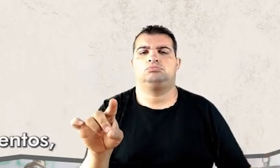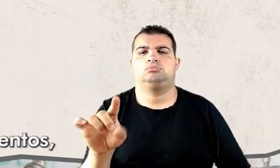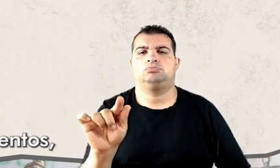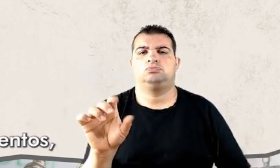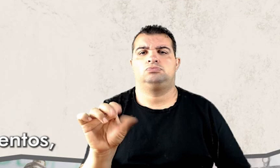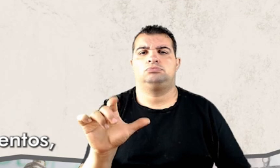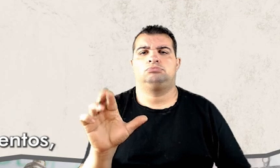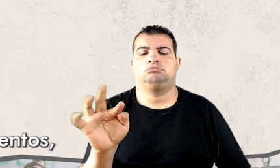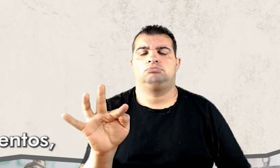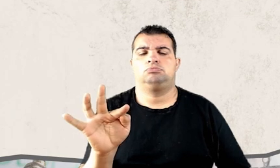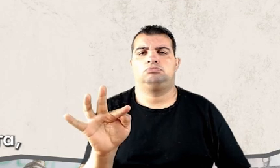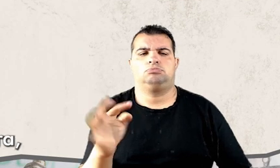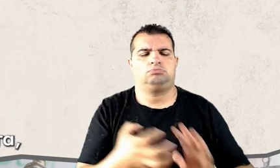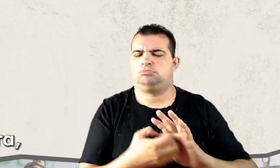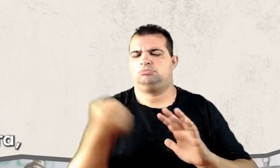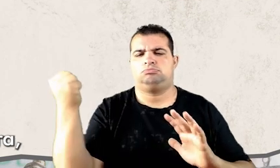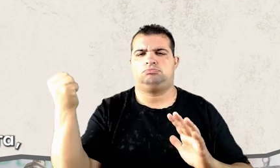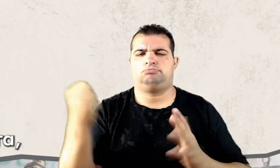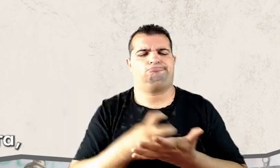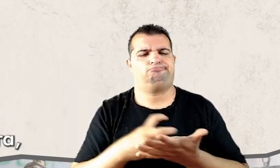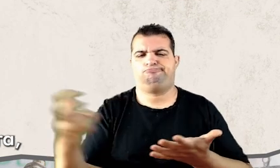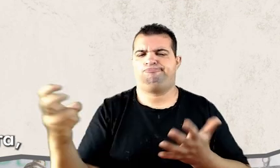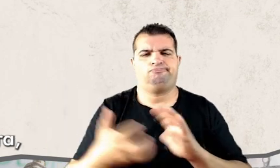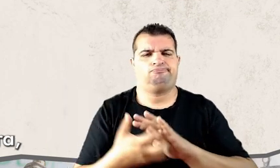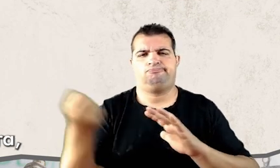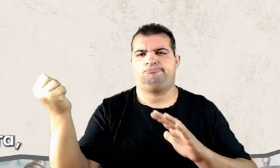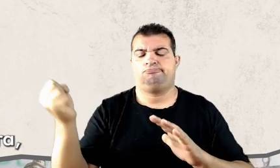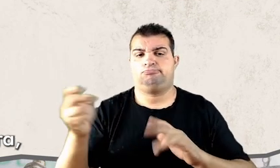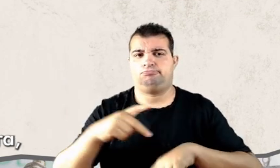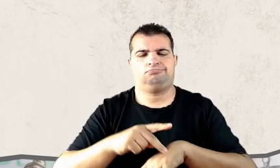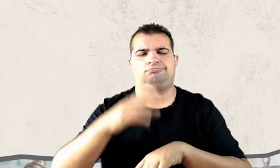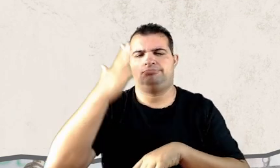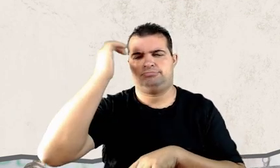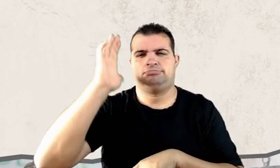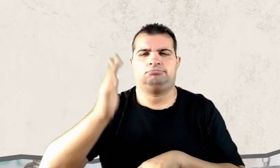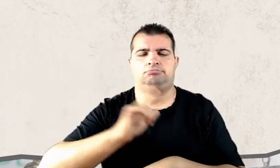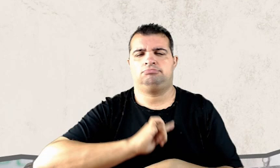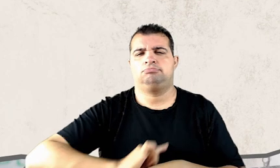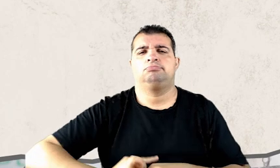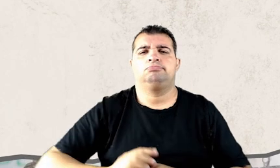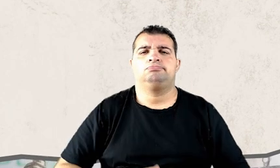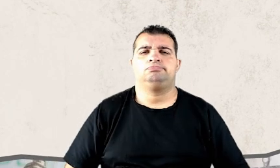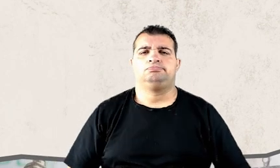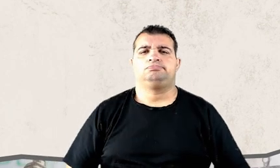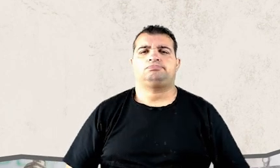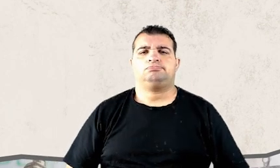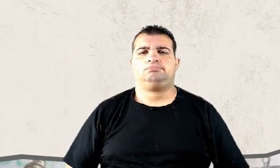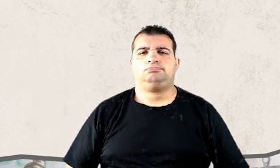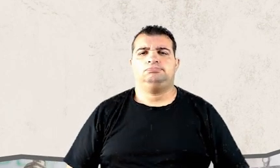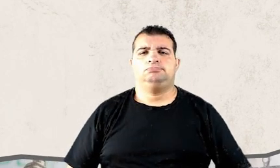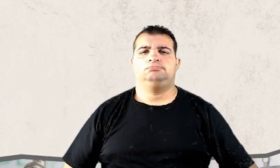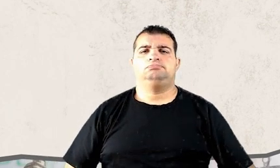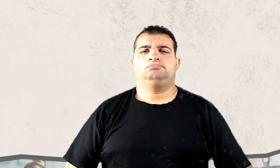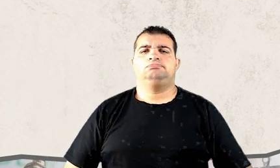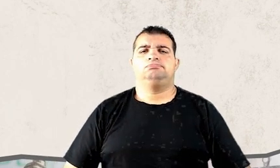dos notórios acontecimentos, de que a nação é conhecedora, o governo da República.